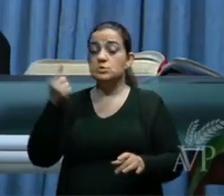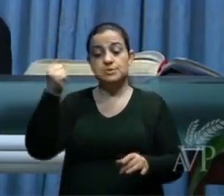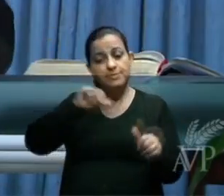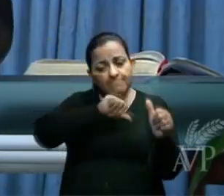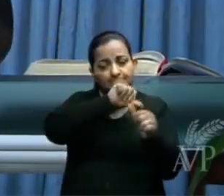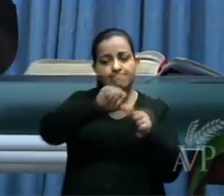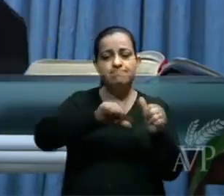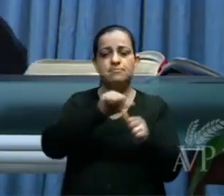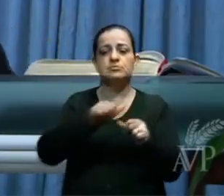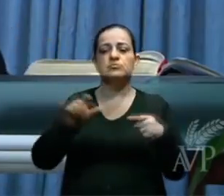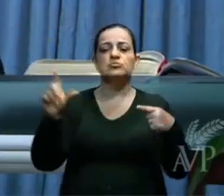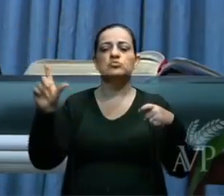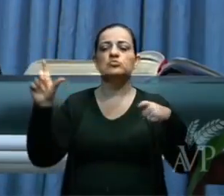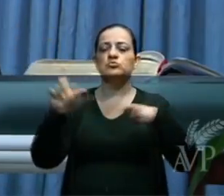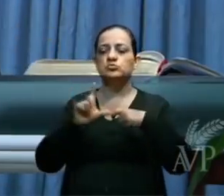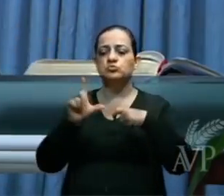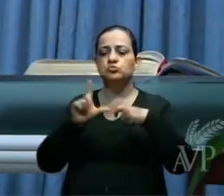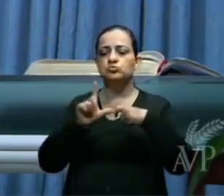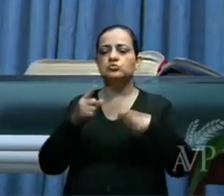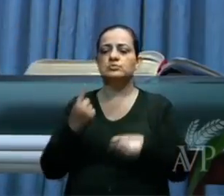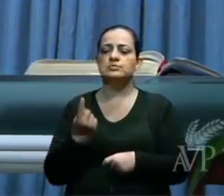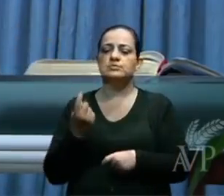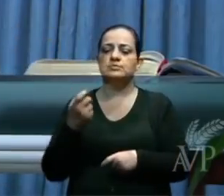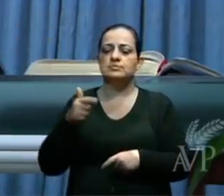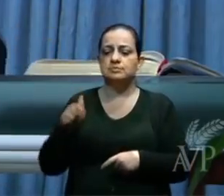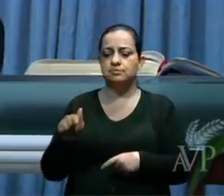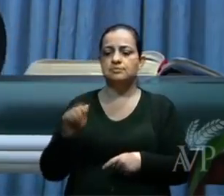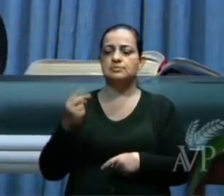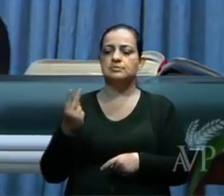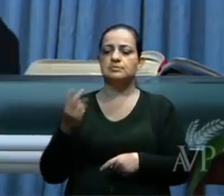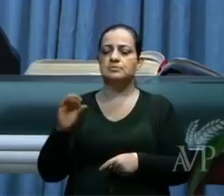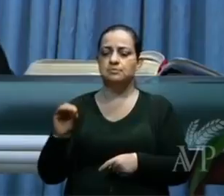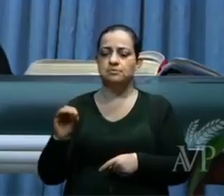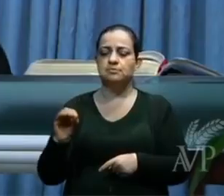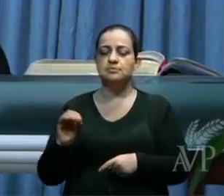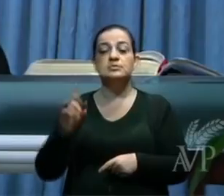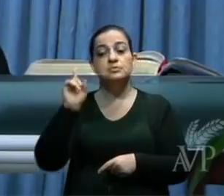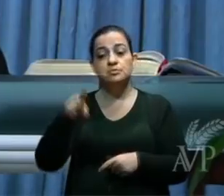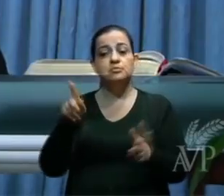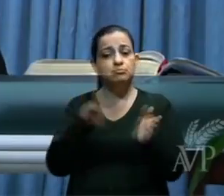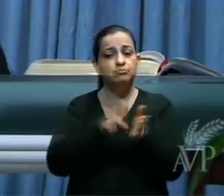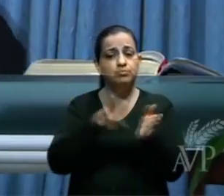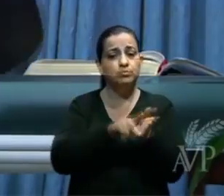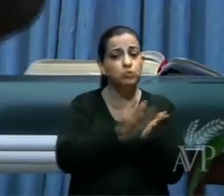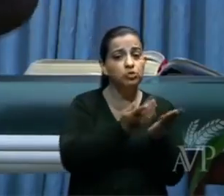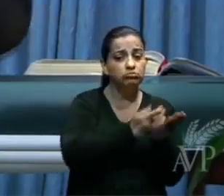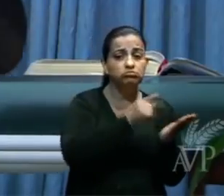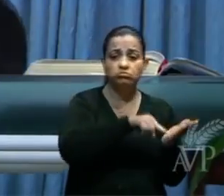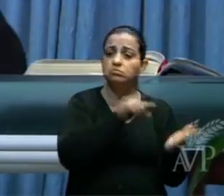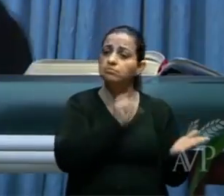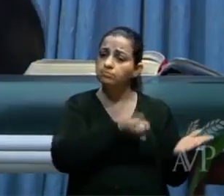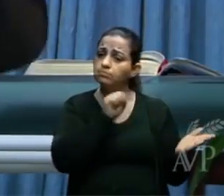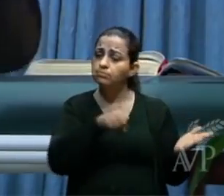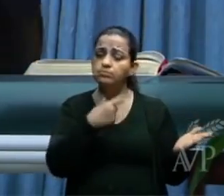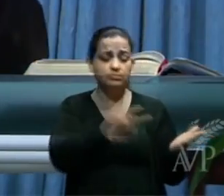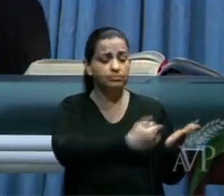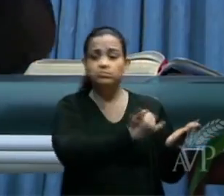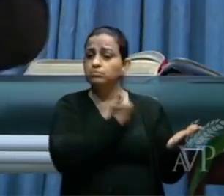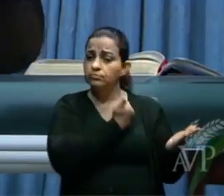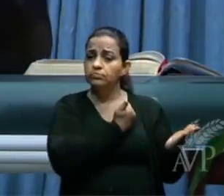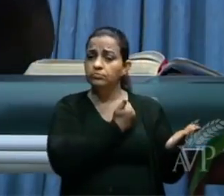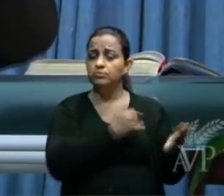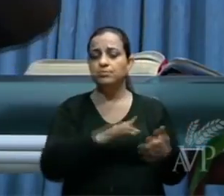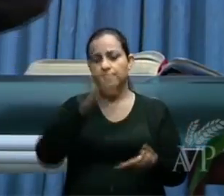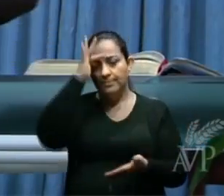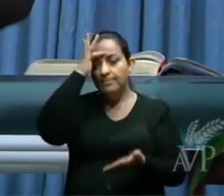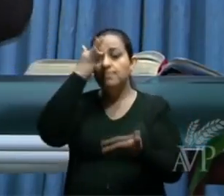lucas 17 30 e as escrituras porventura encontrará a fé é o filho